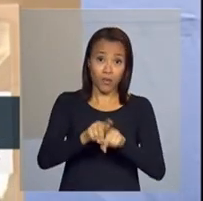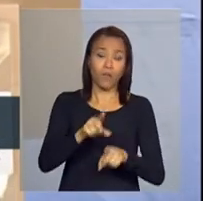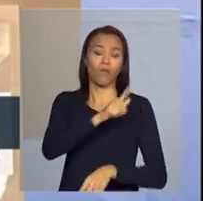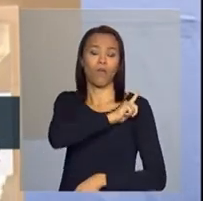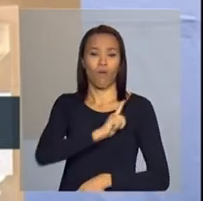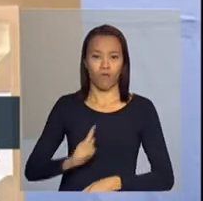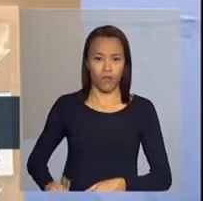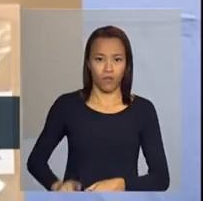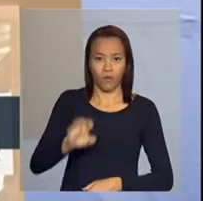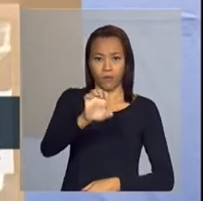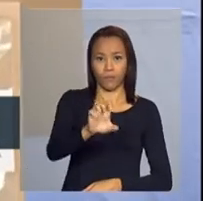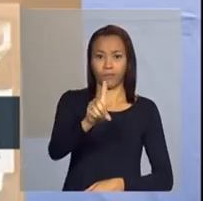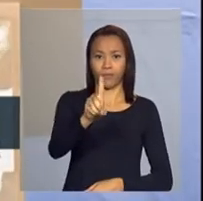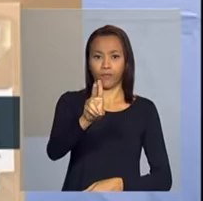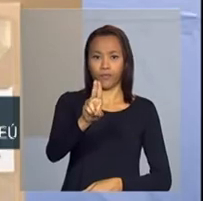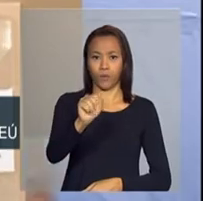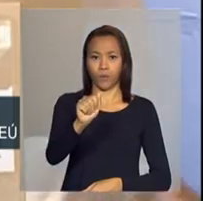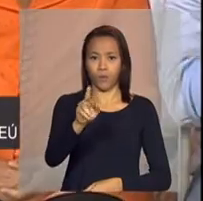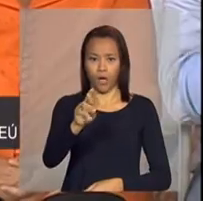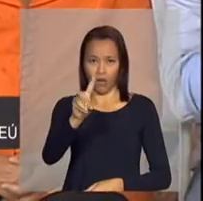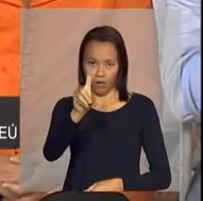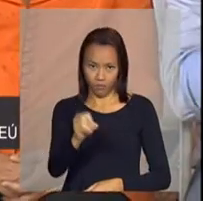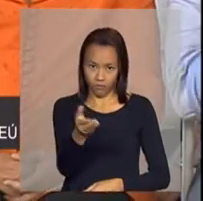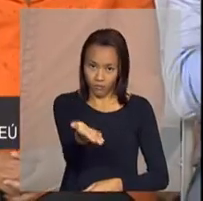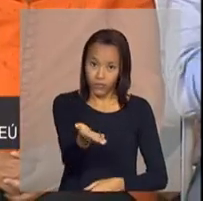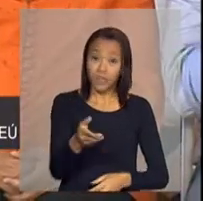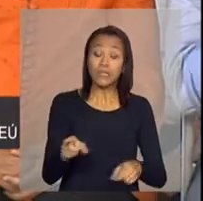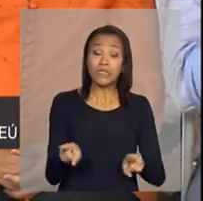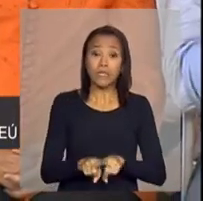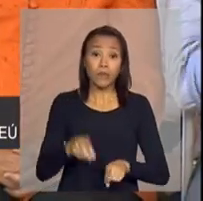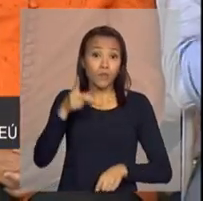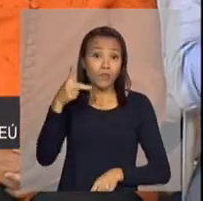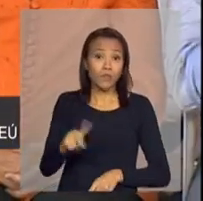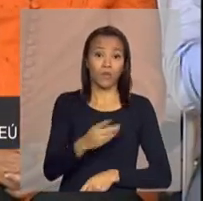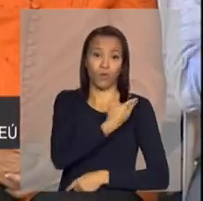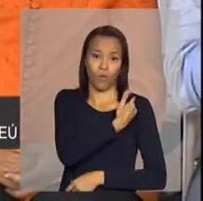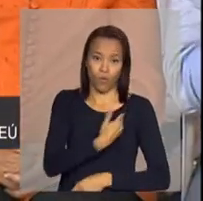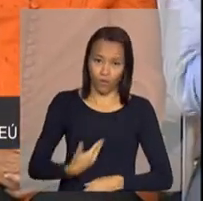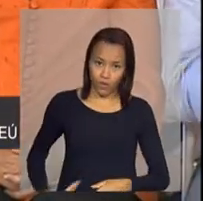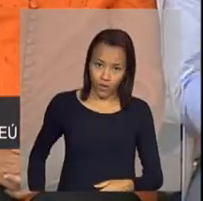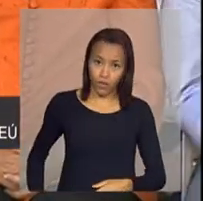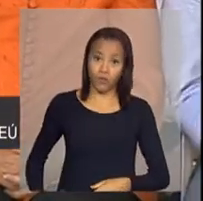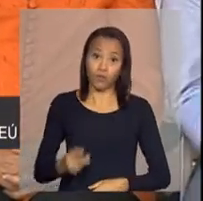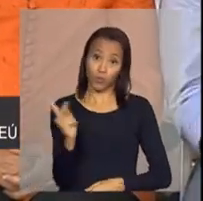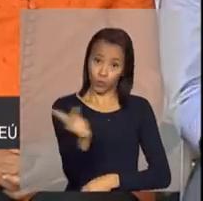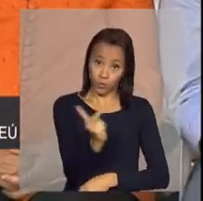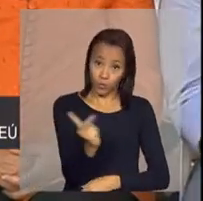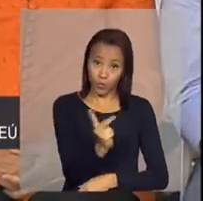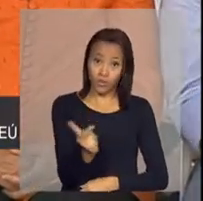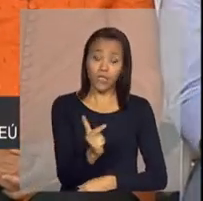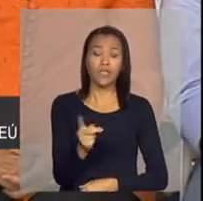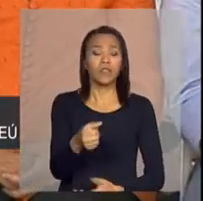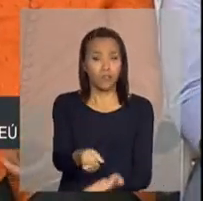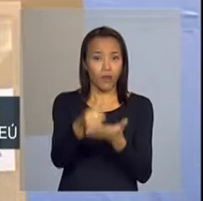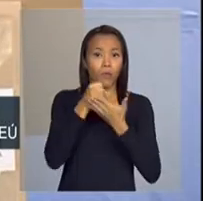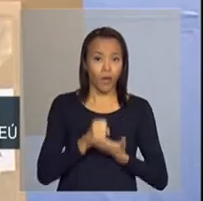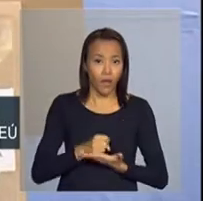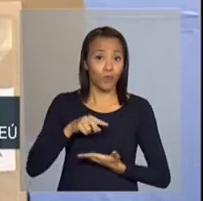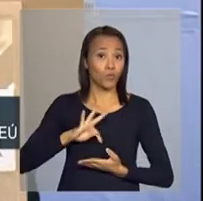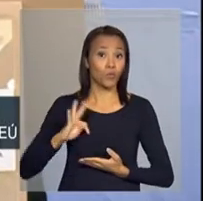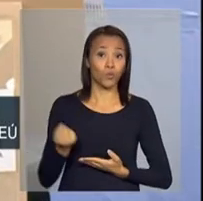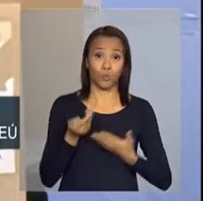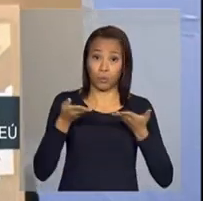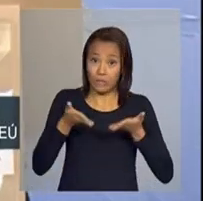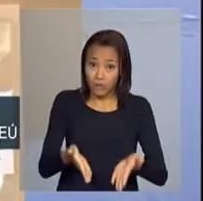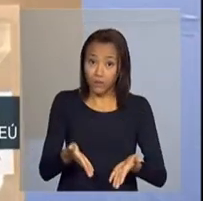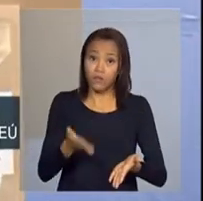Campos. Com seu governo e com o governo de Eduardo, que tem colaborado com tudo isso.